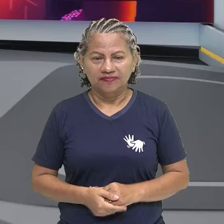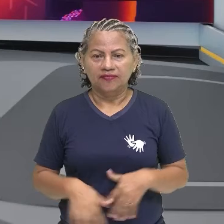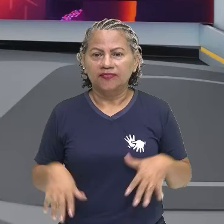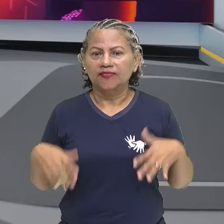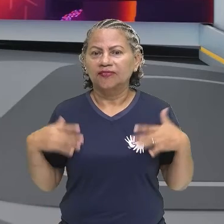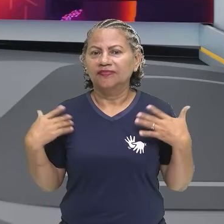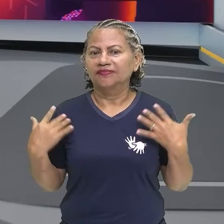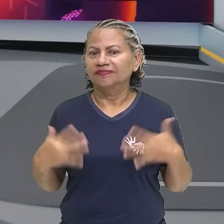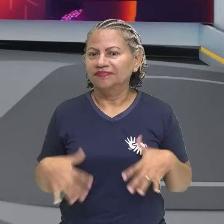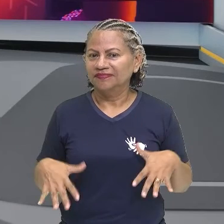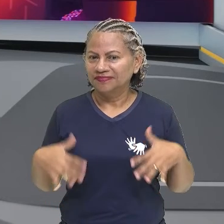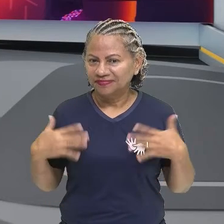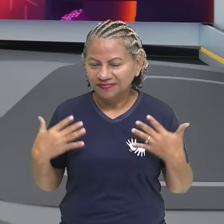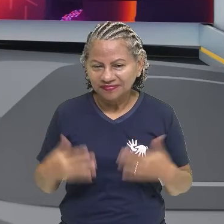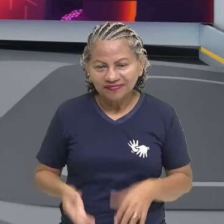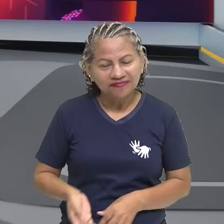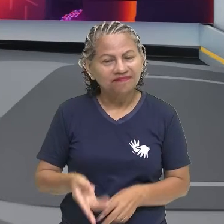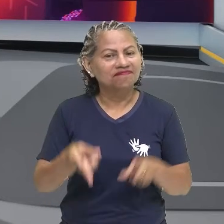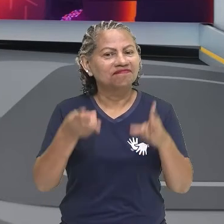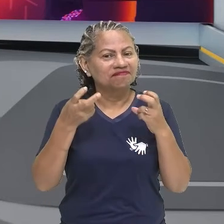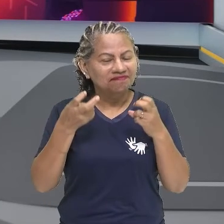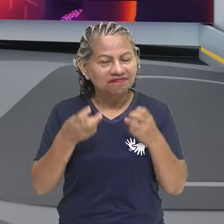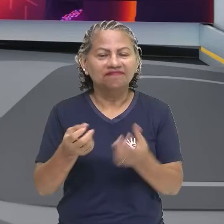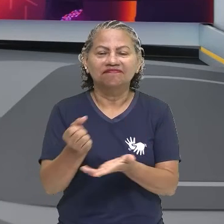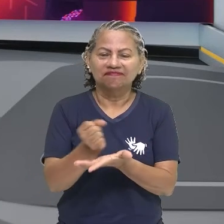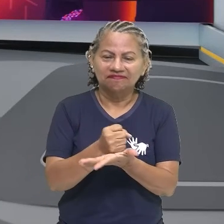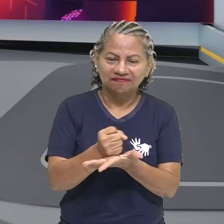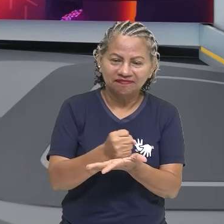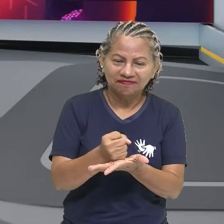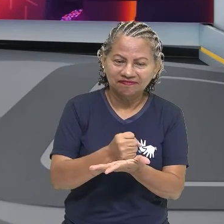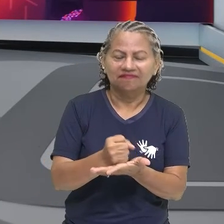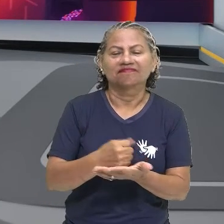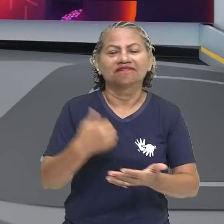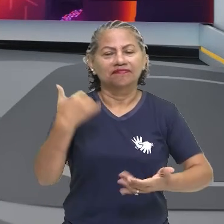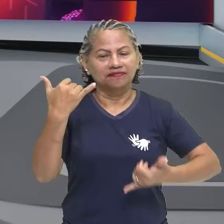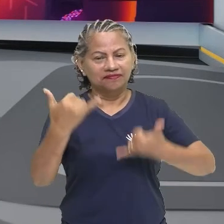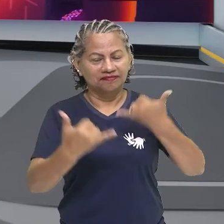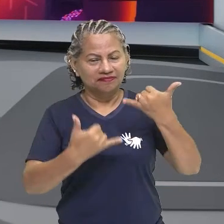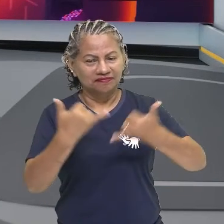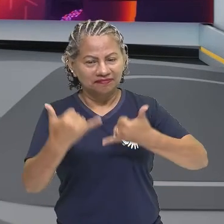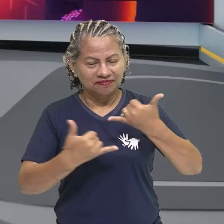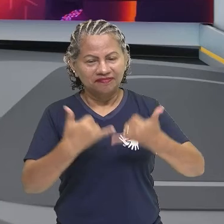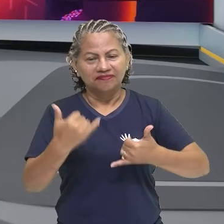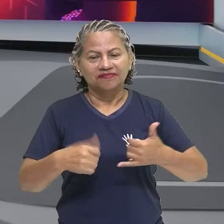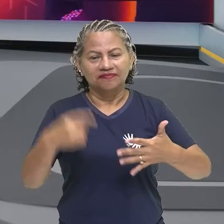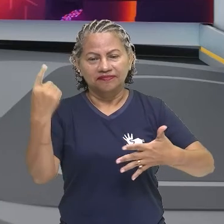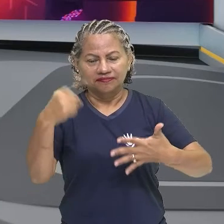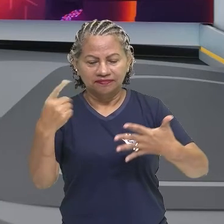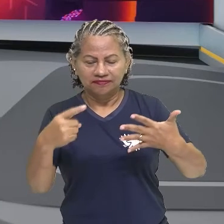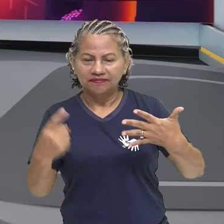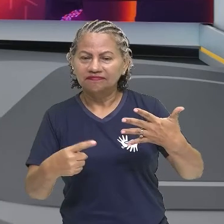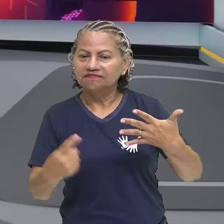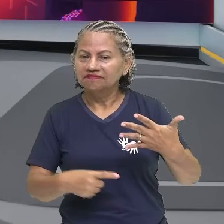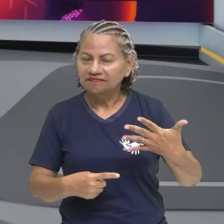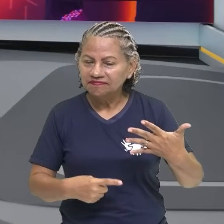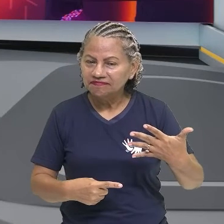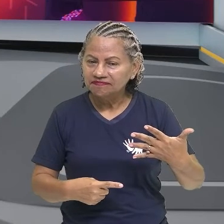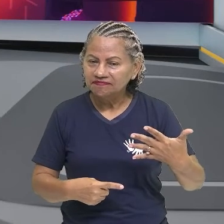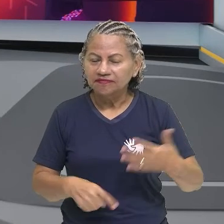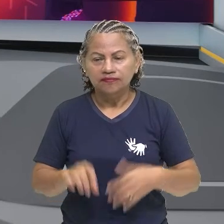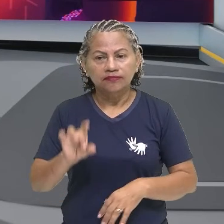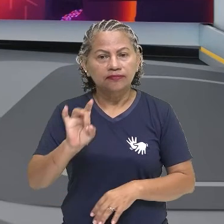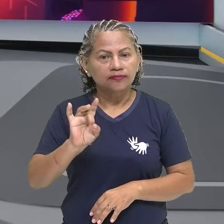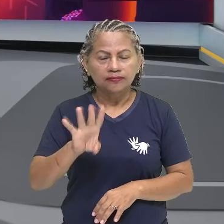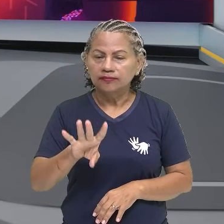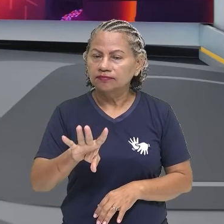Então, viram que videogame, jogo, né, a gamificação, ela não faz parte